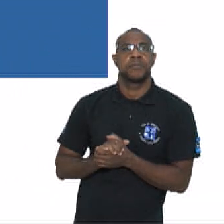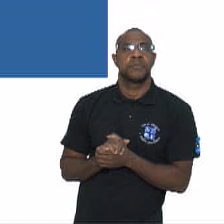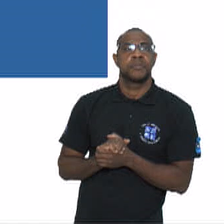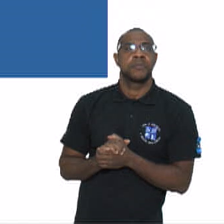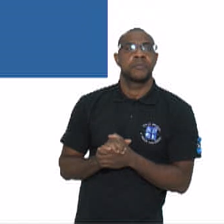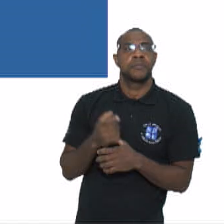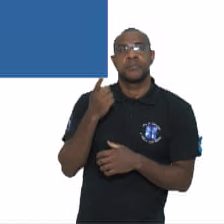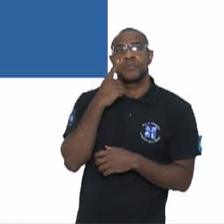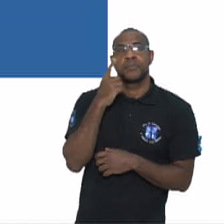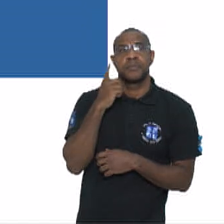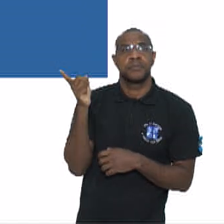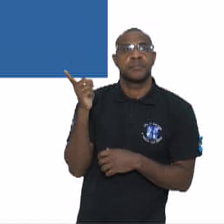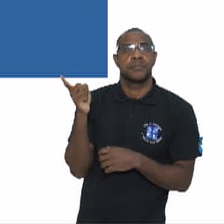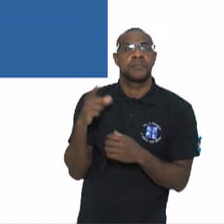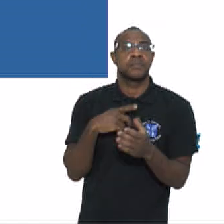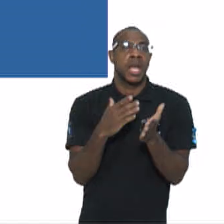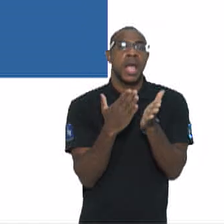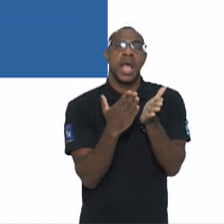Uma dica de livros,